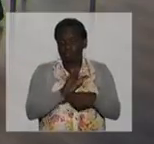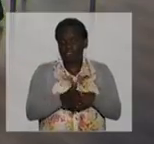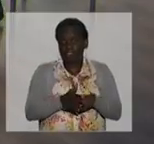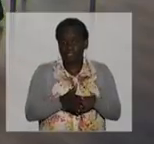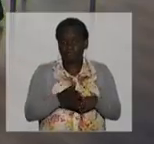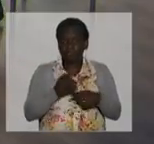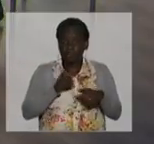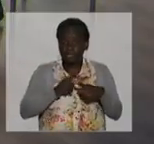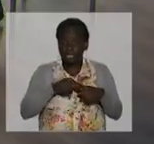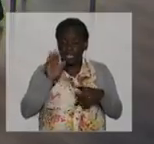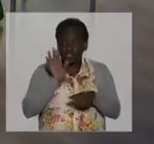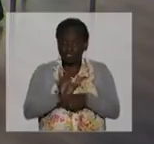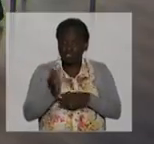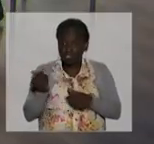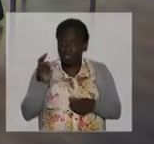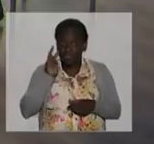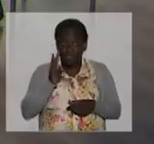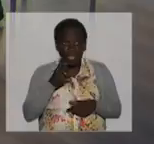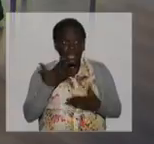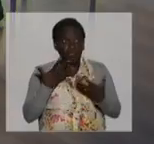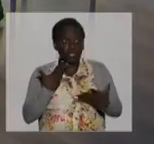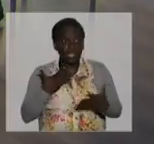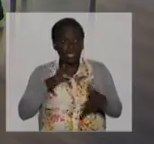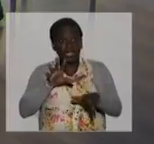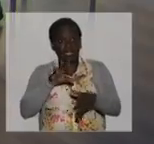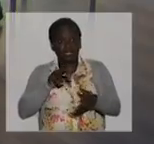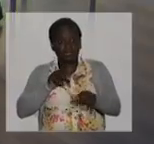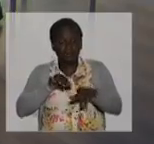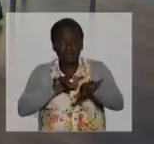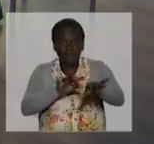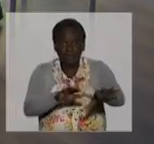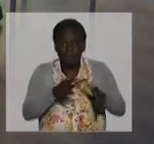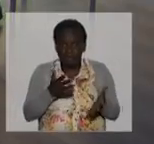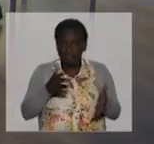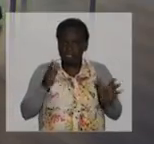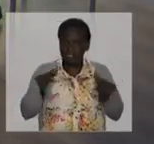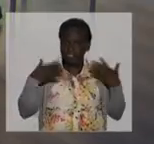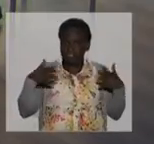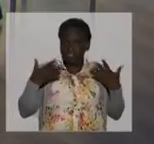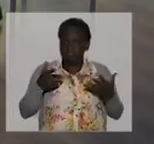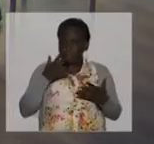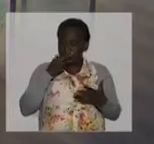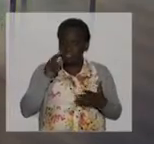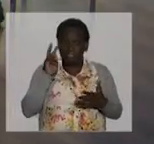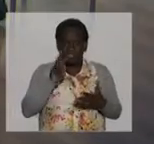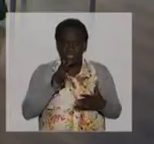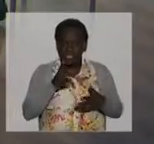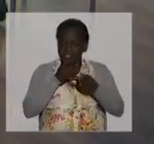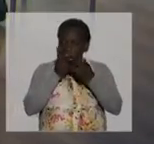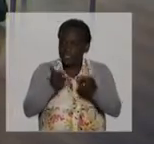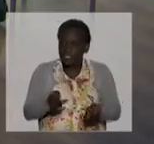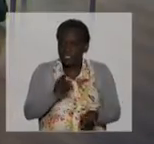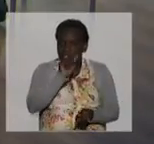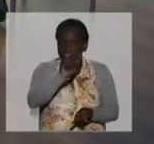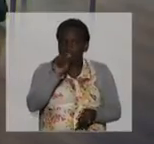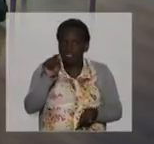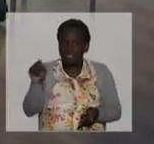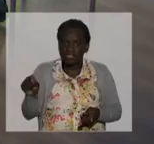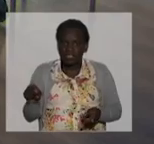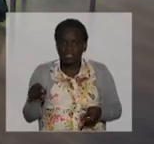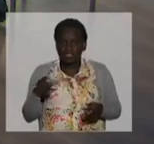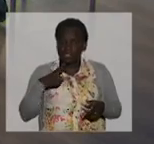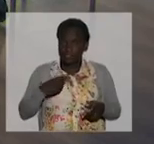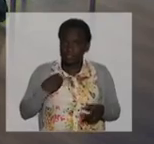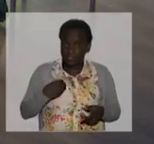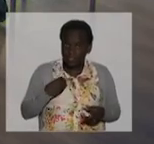auxiliar, até para atrair Sim, ele pode jovens e tudo, como né? motivação. Ele pode servir como chamariz, fazendo visitas em